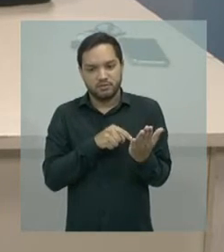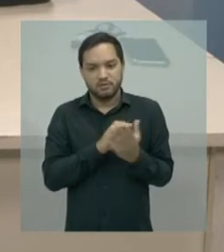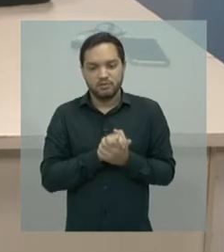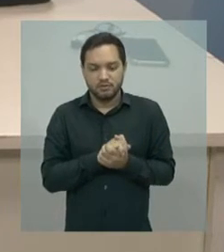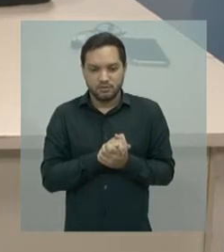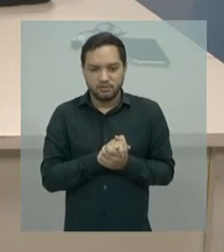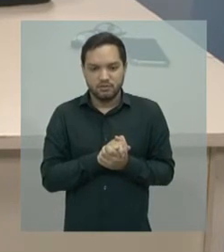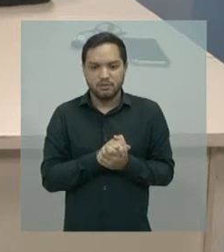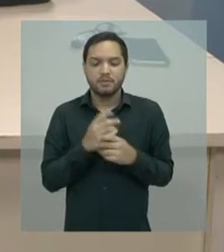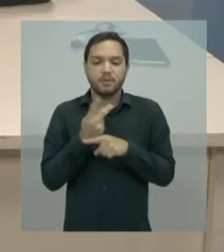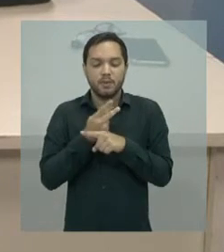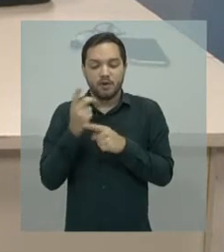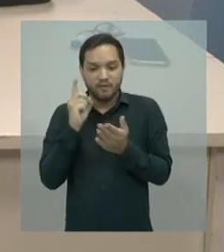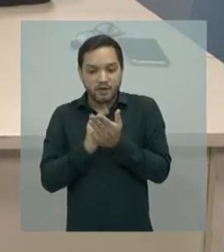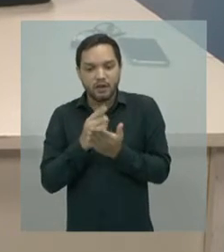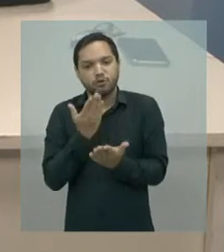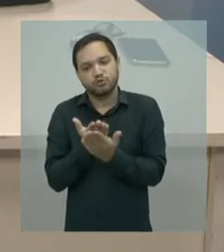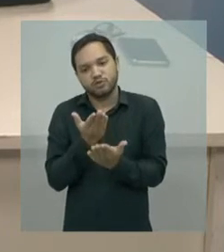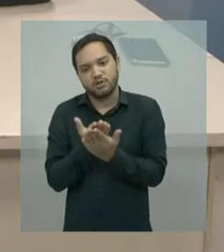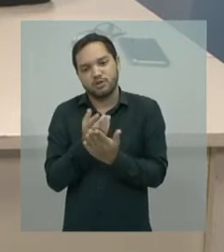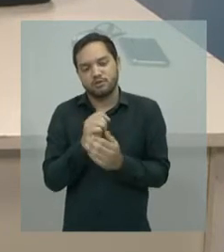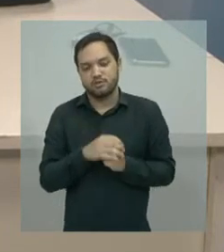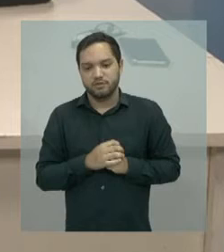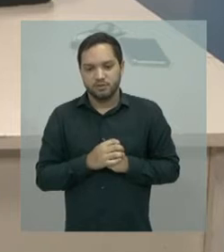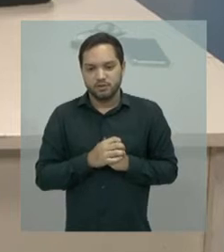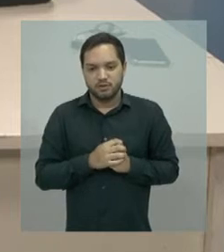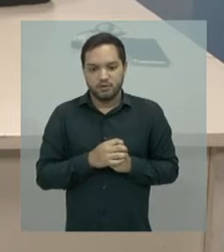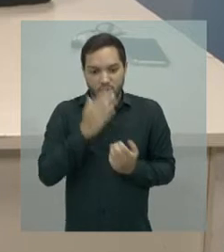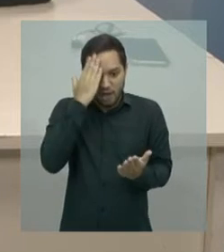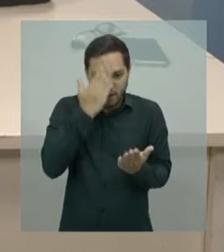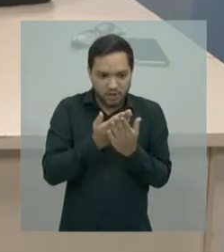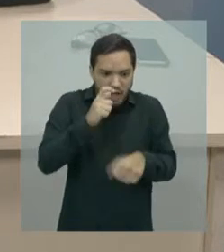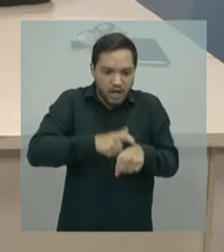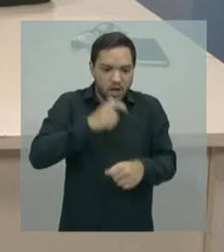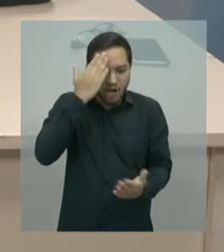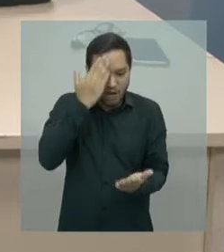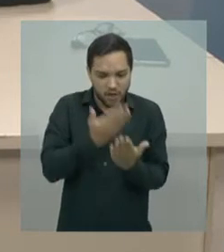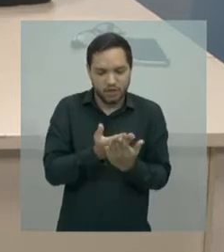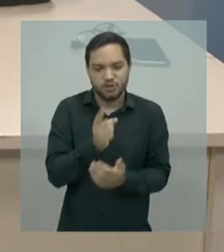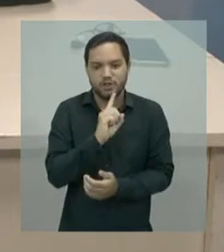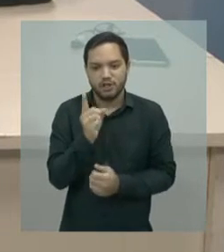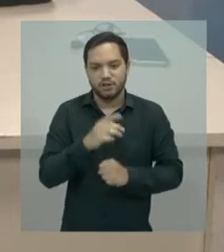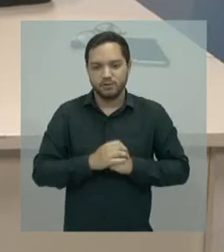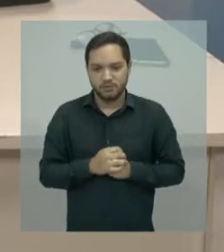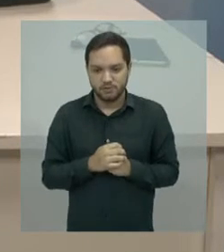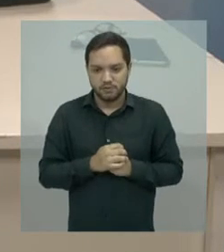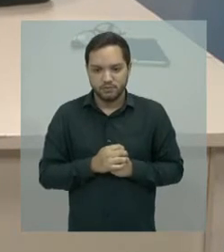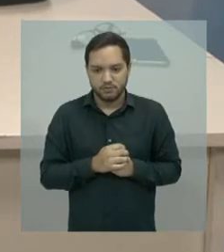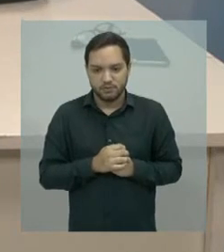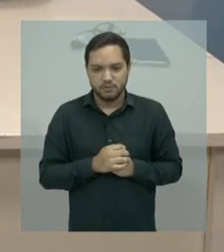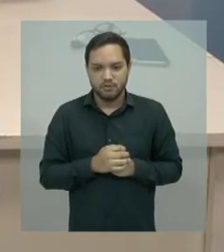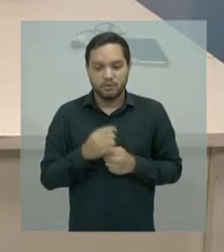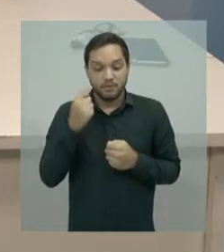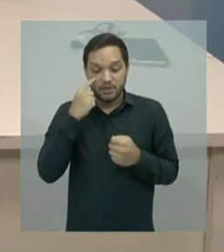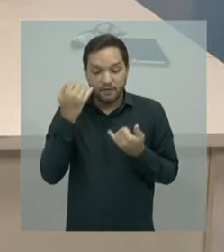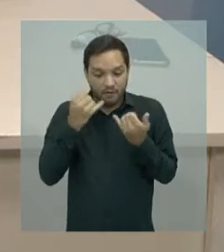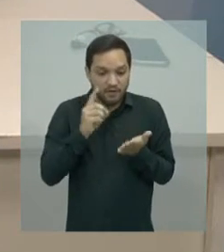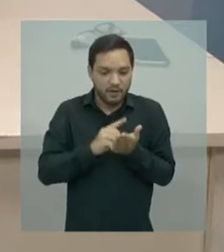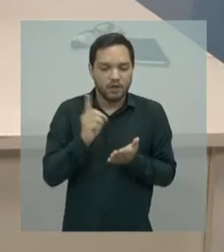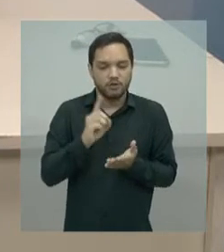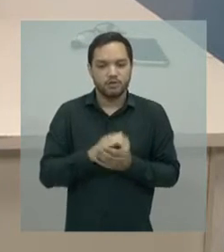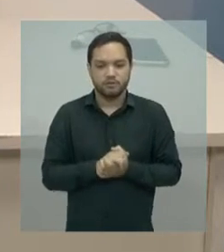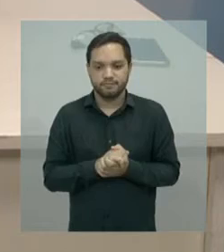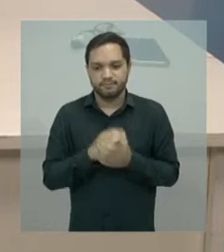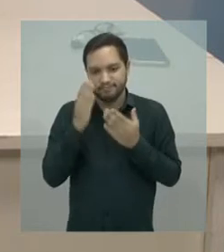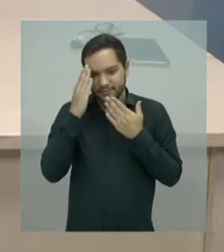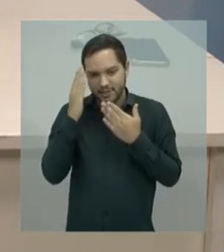filtros. Procure, estude e não fique no que a gente chamou de cultura rasa. Reproduzindo informação sem saber o que está dizendo. Obrigado. Com